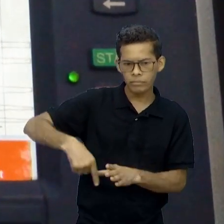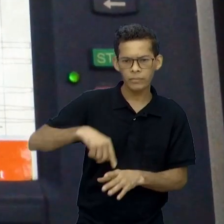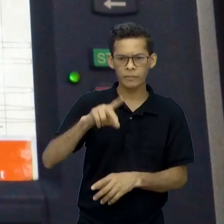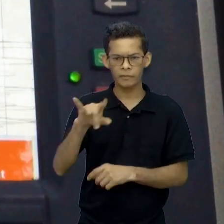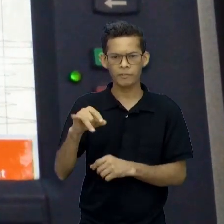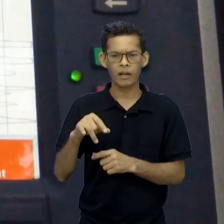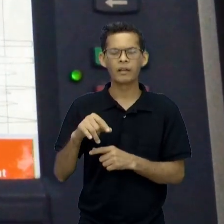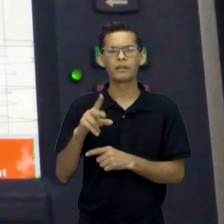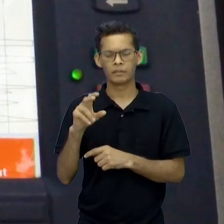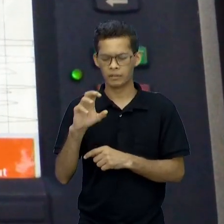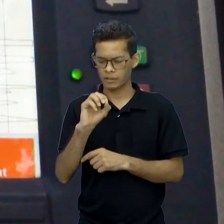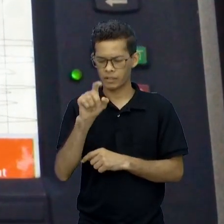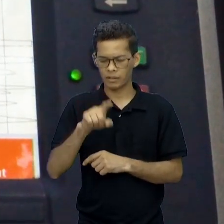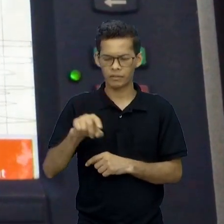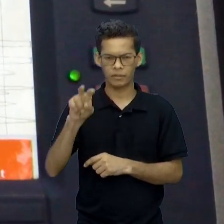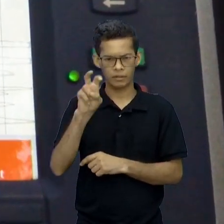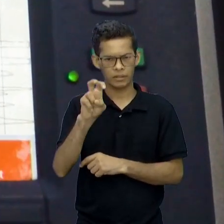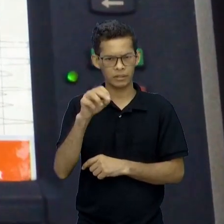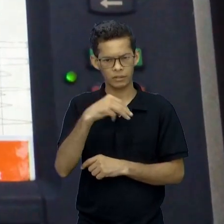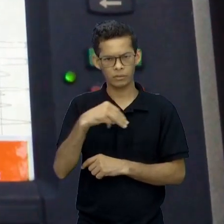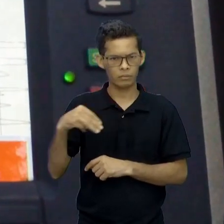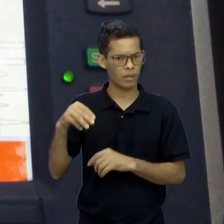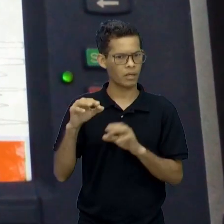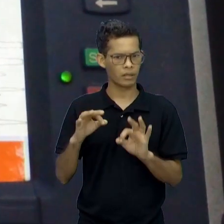ó. Sim. Em meio metro.